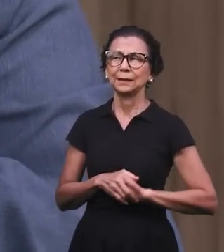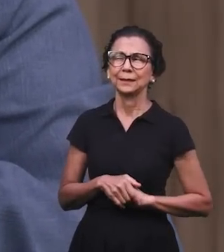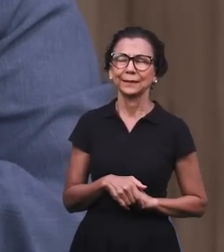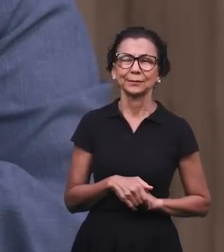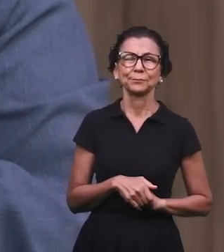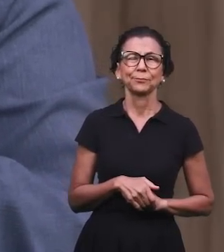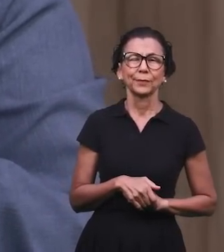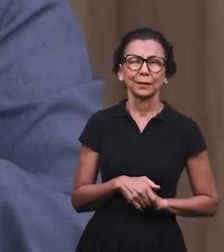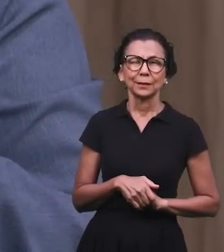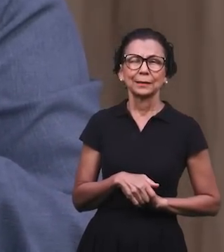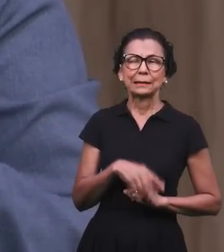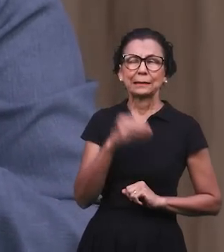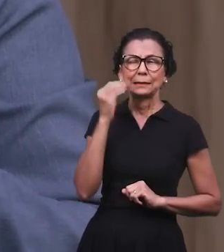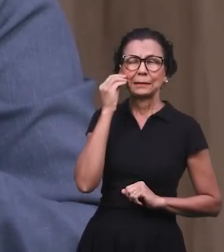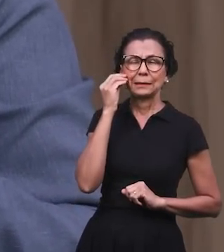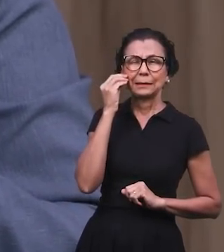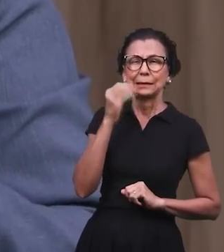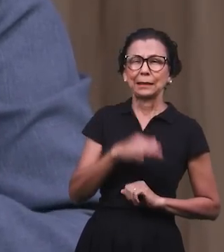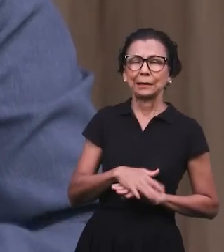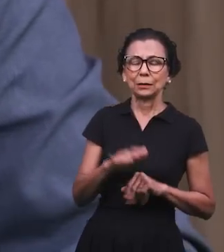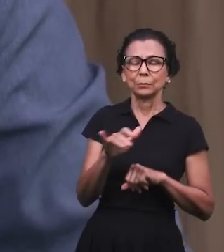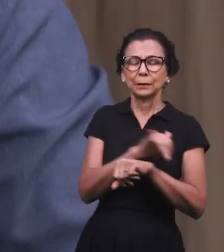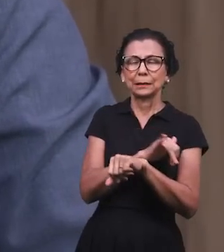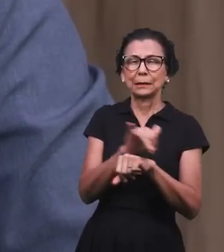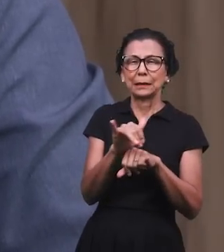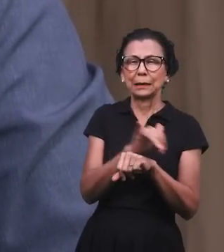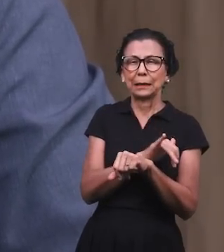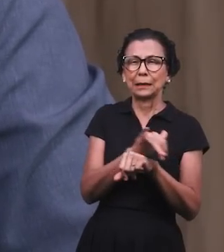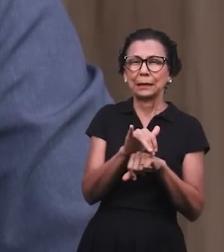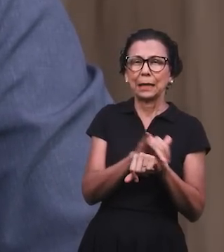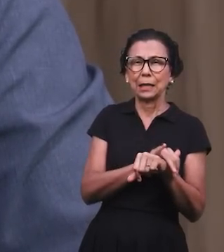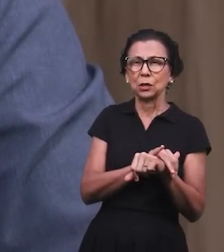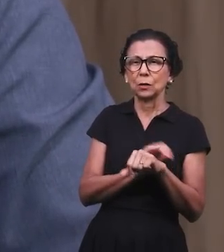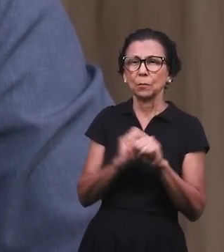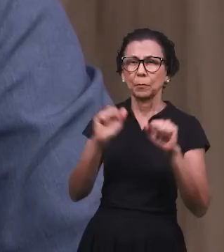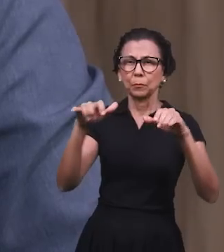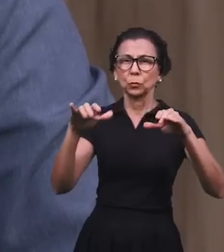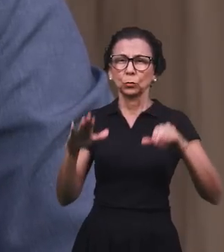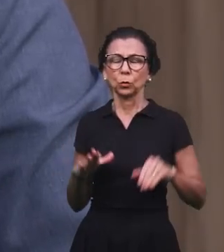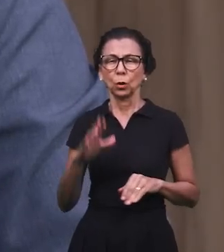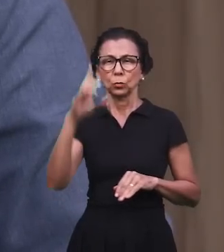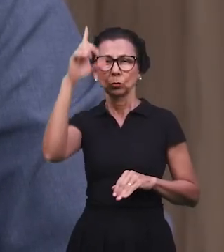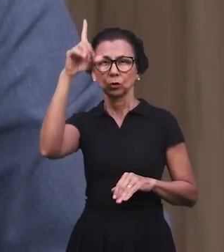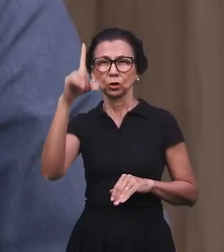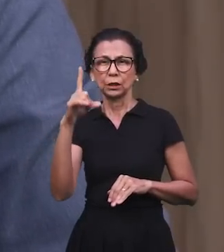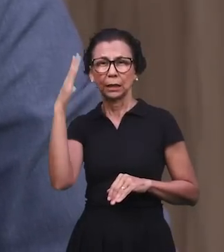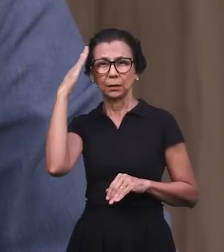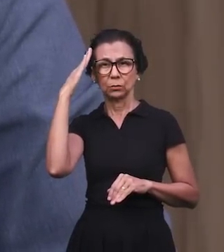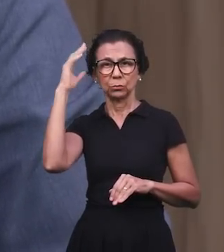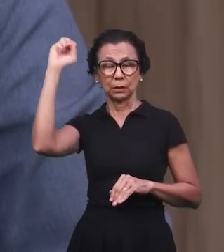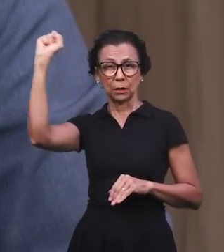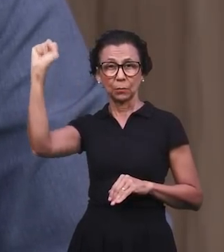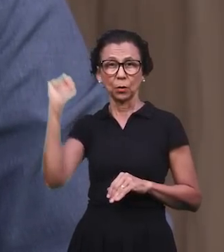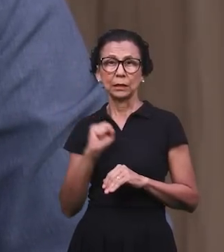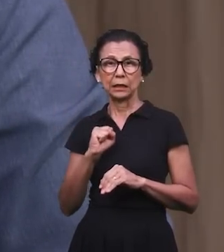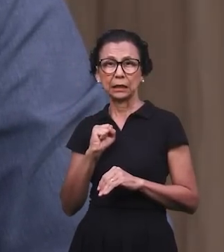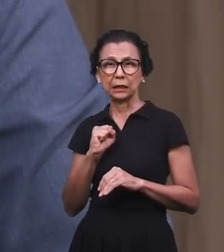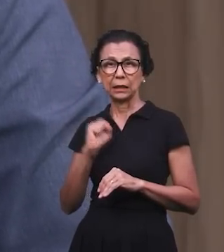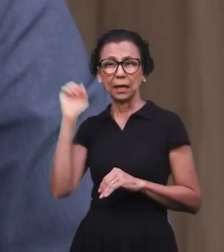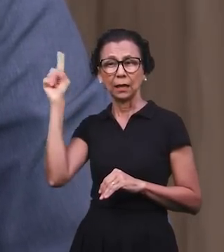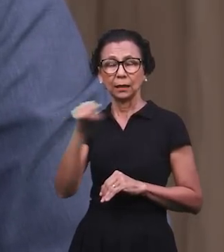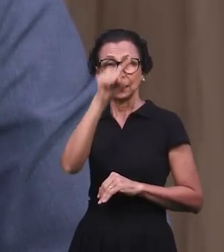reino. Mas a profecia era que Salomão reinasse. Então seria agora o início do reinado